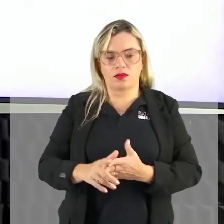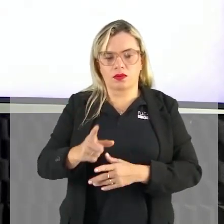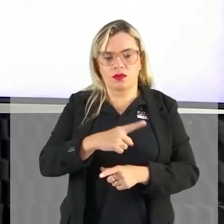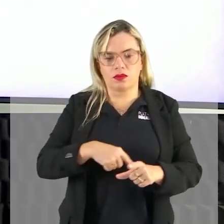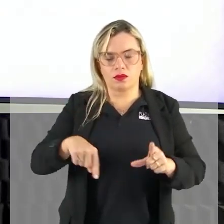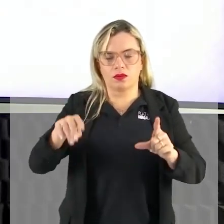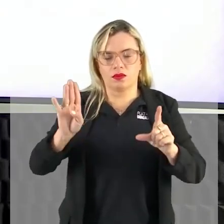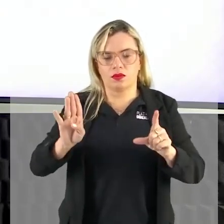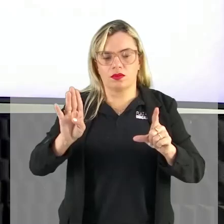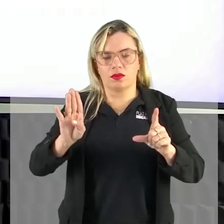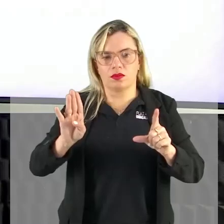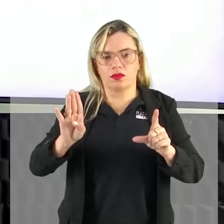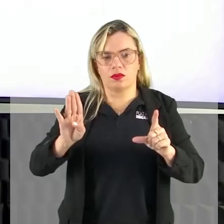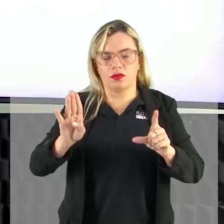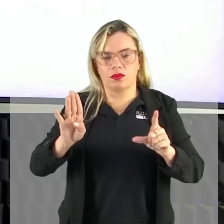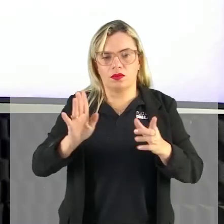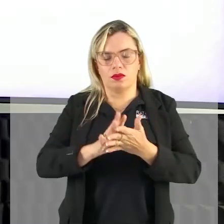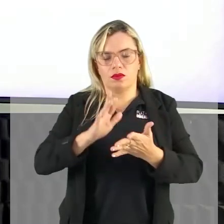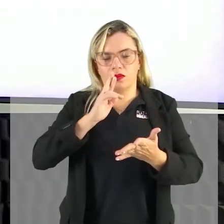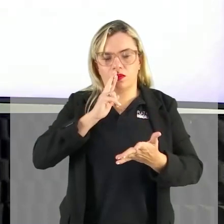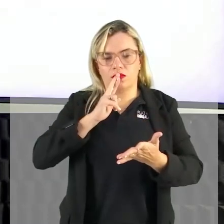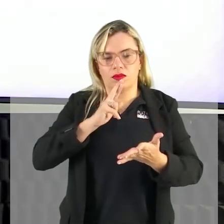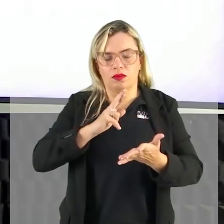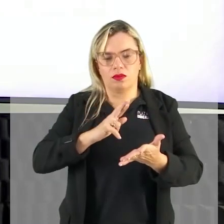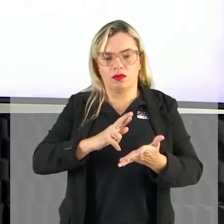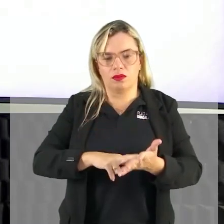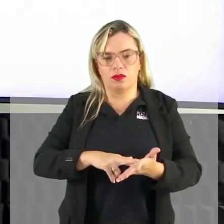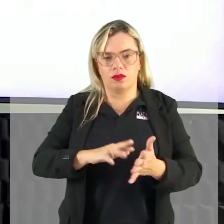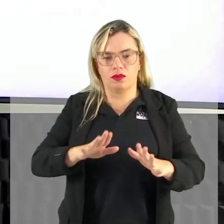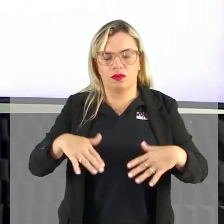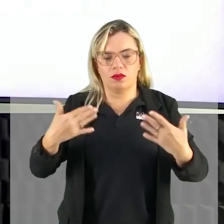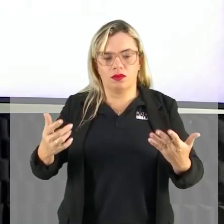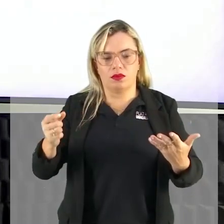Então, resposta, letra B,